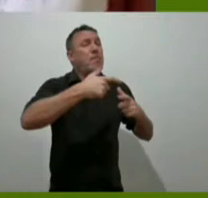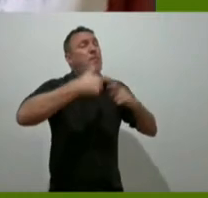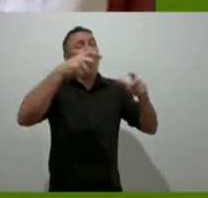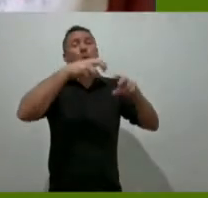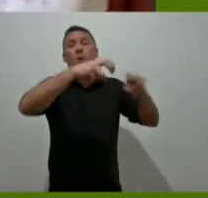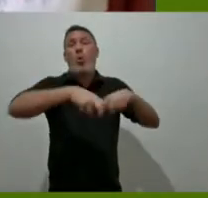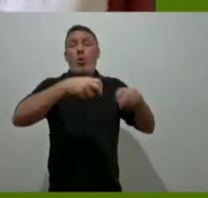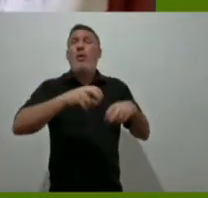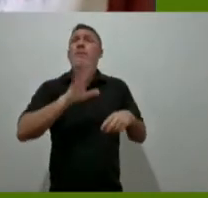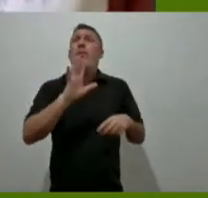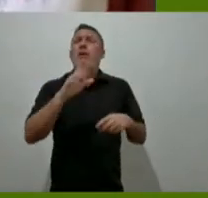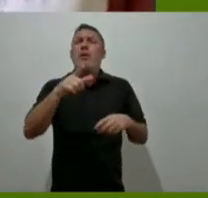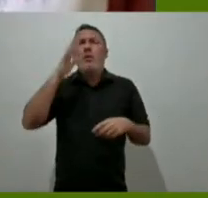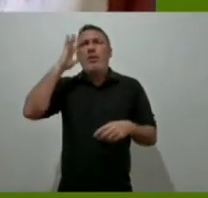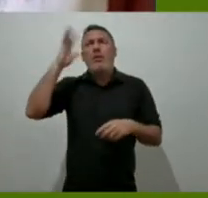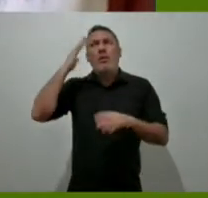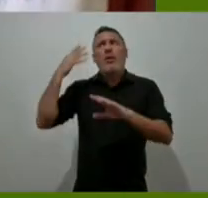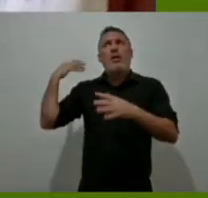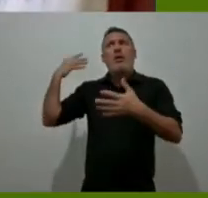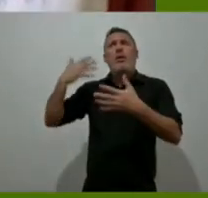agrícola nesse debate.